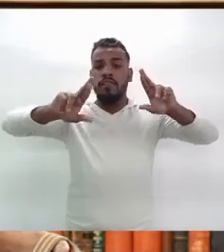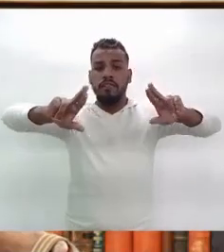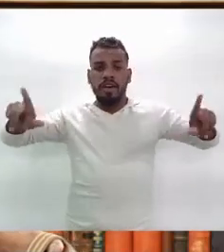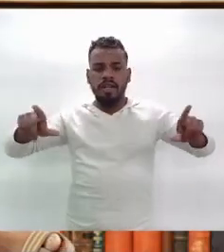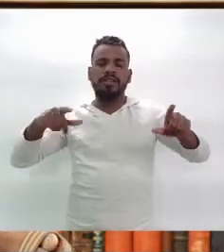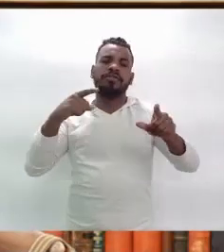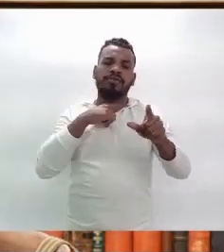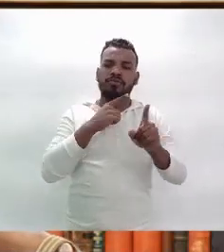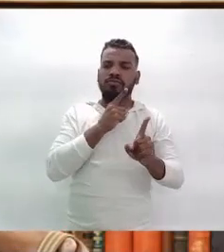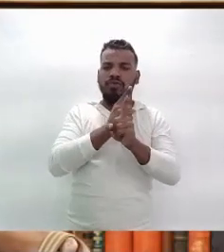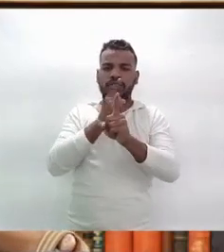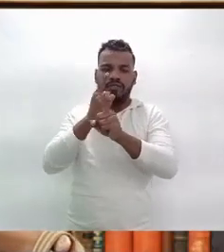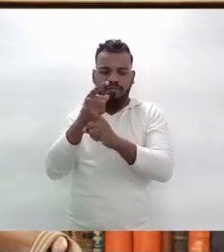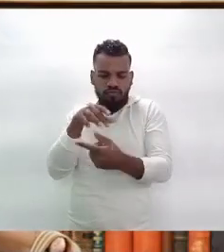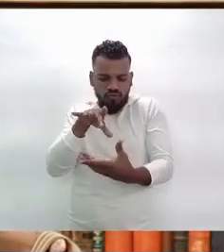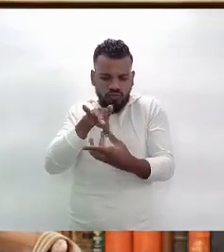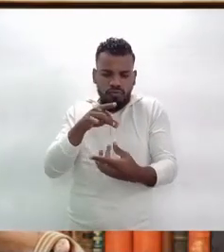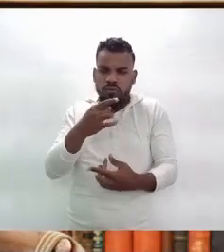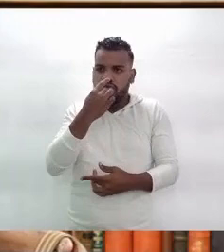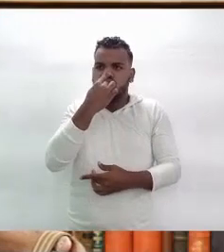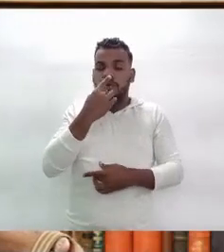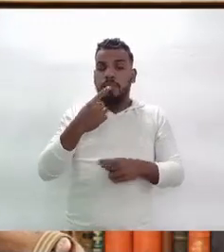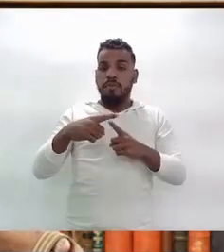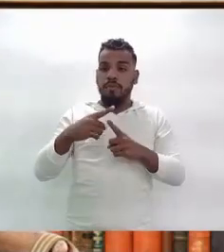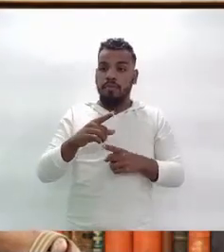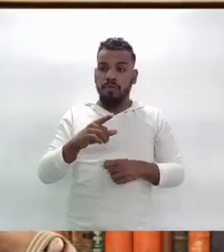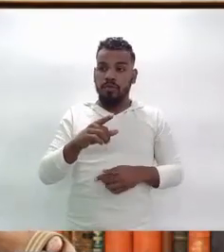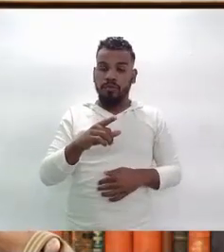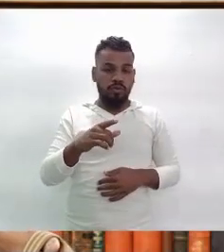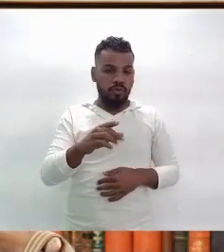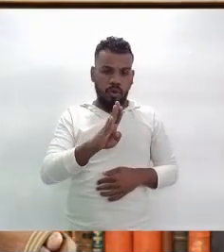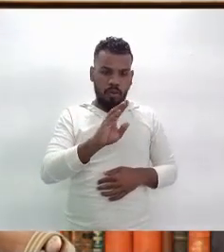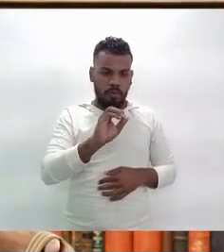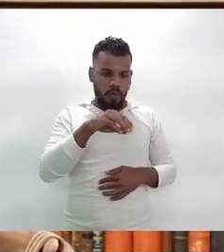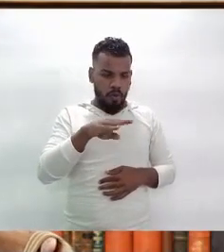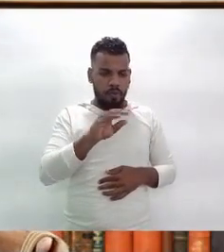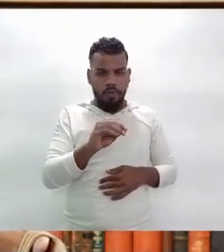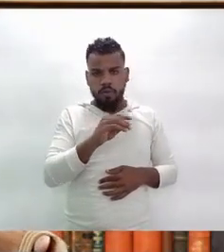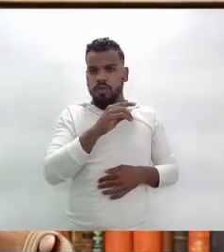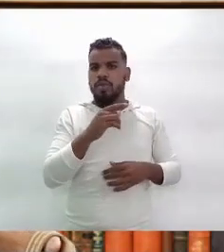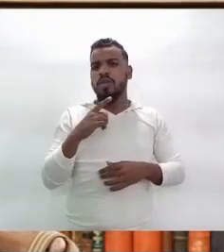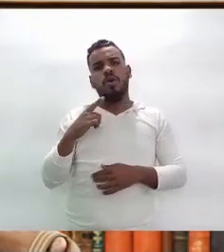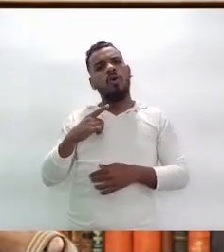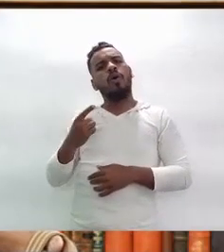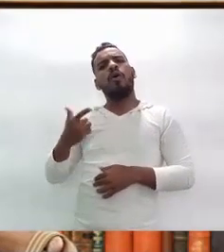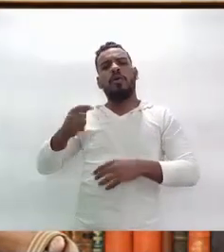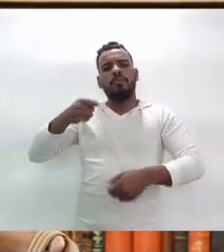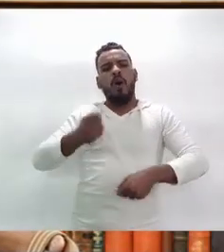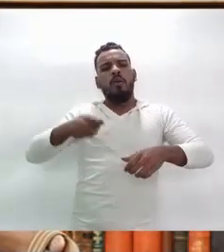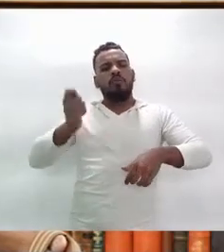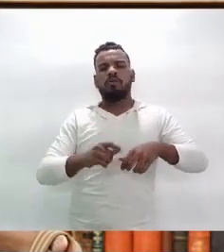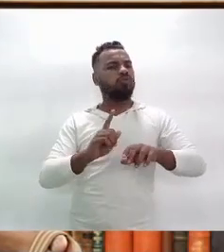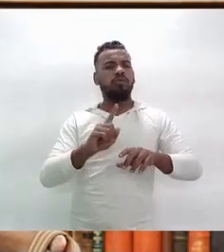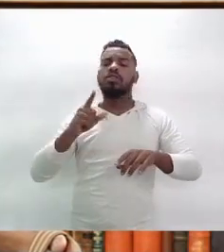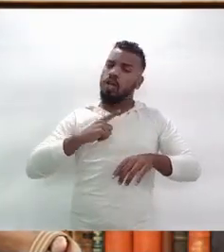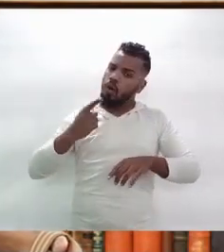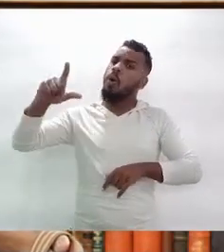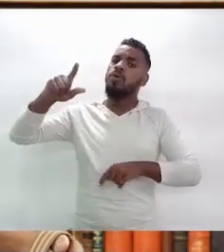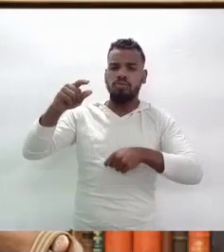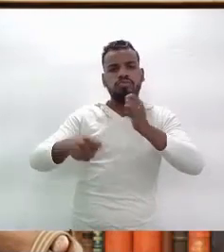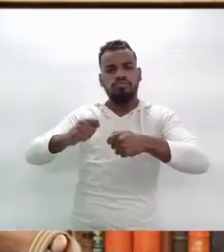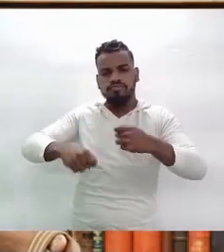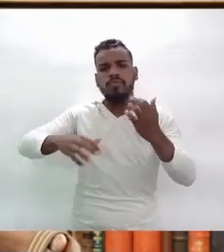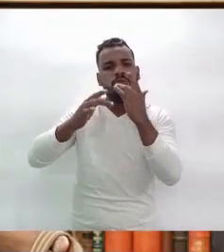se identificar com o instrumento. Porque existe não só o bombo, existem outros instrumentos dentro do maracatu. E aí,